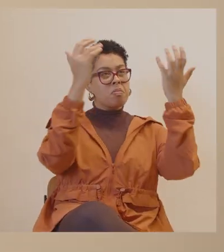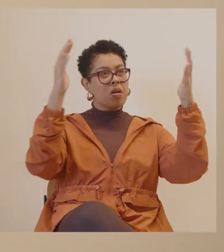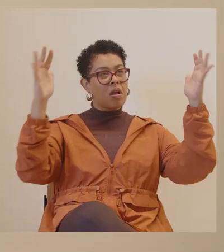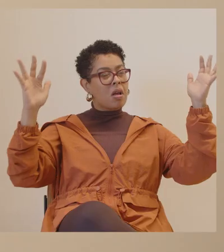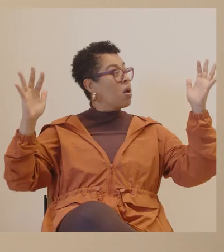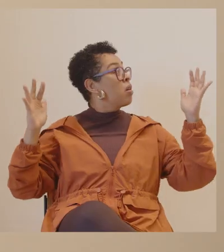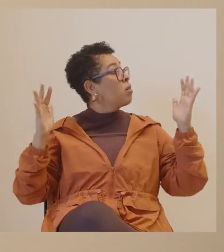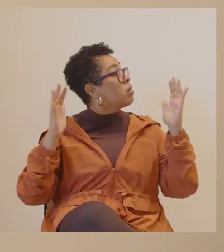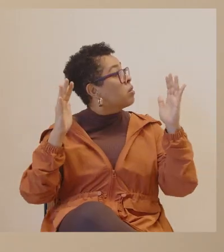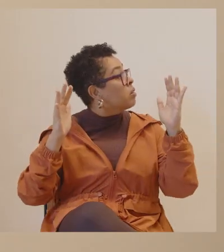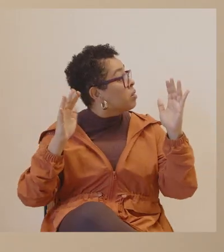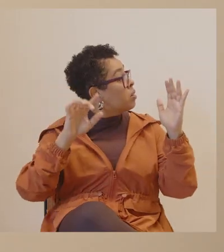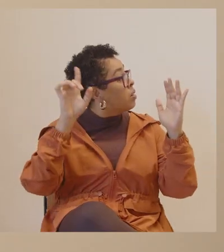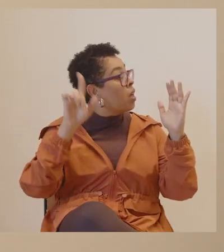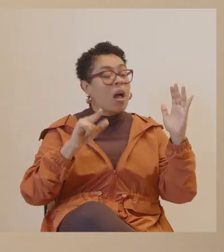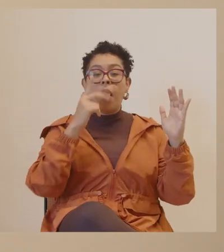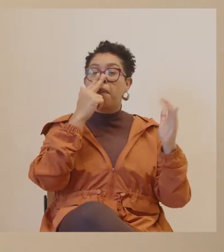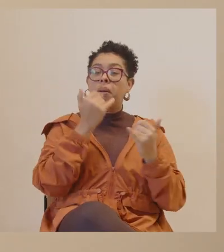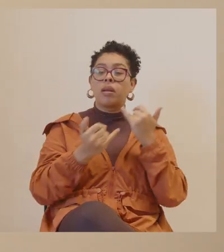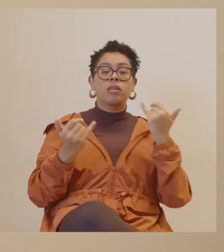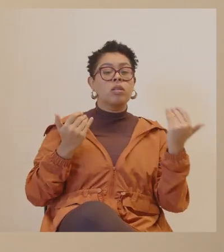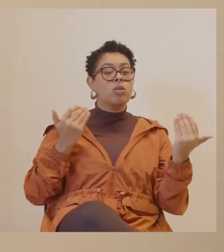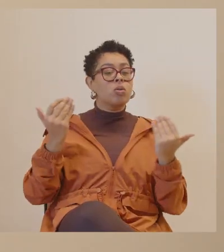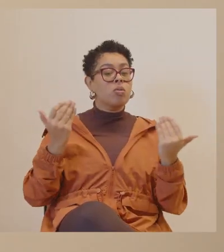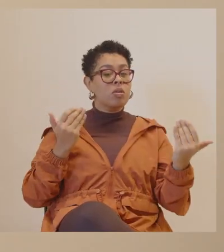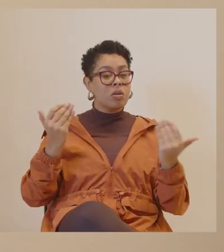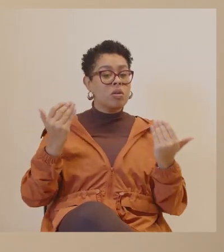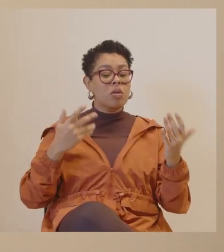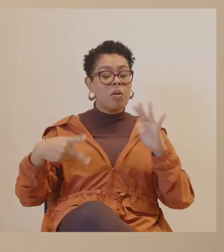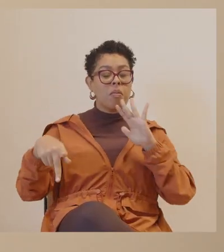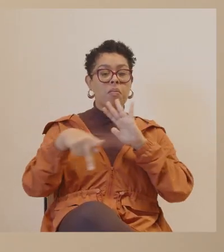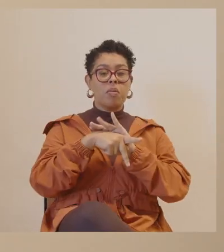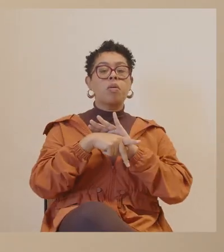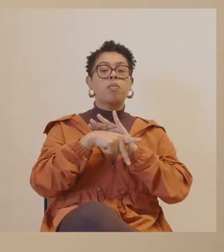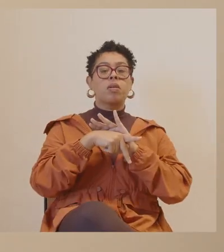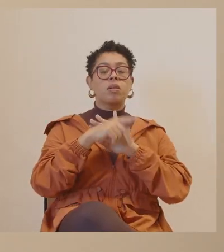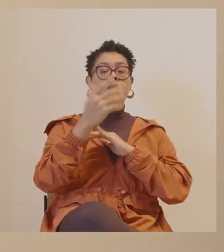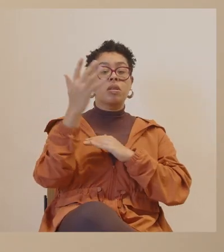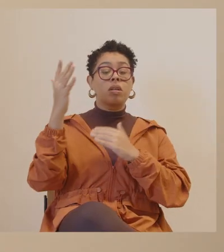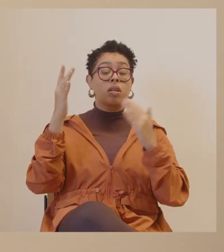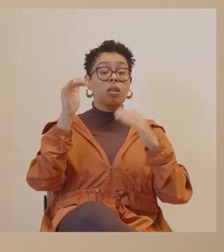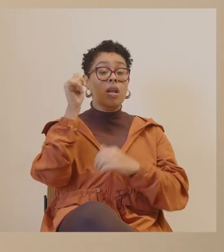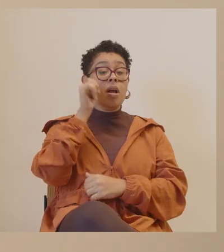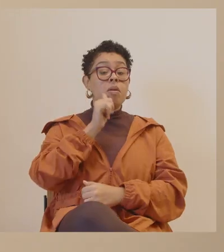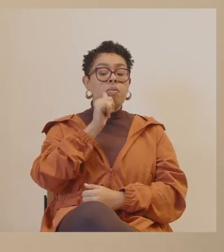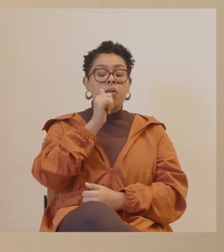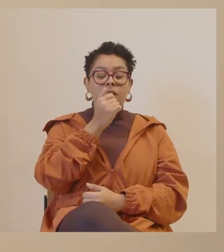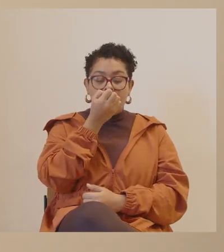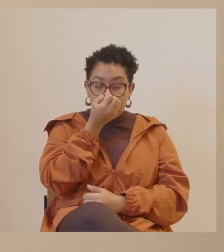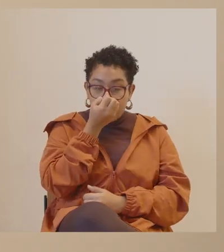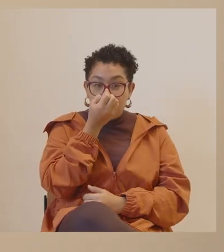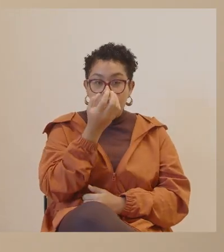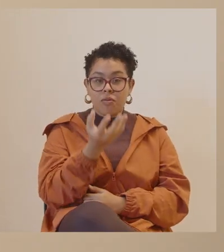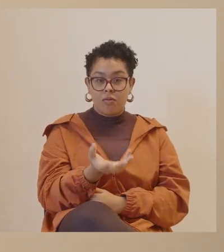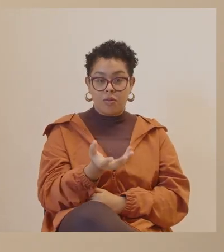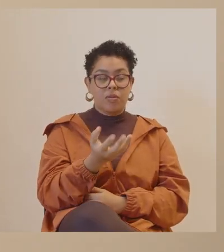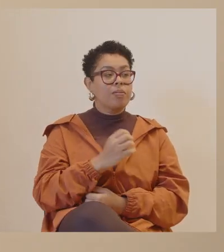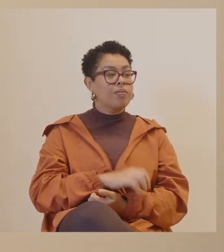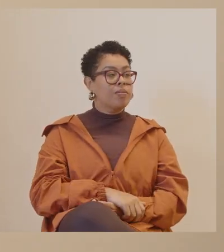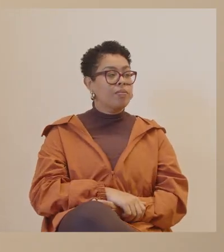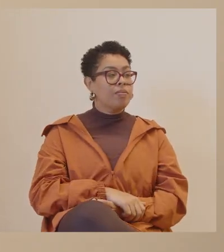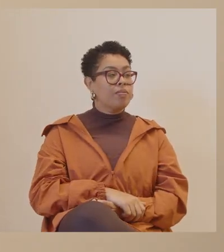que são comparáveis à própria paisagem, ou seja, elas são mulheres flor. Né?